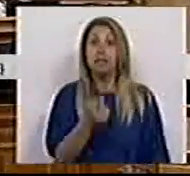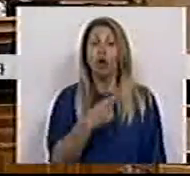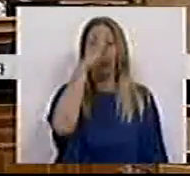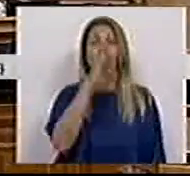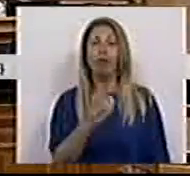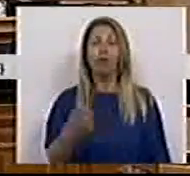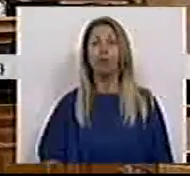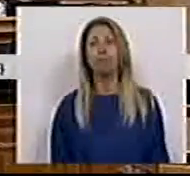Obrigado.